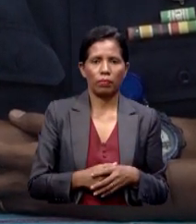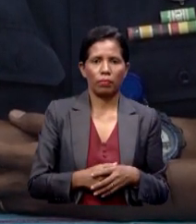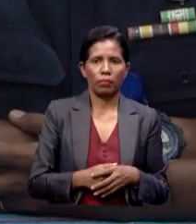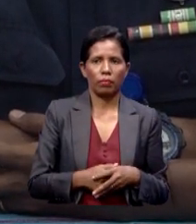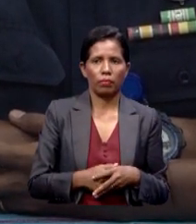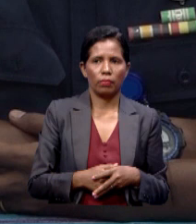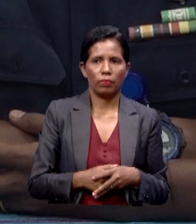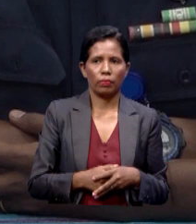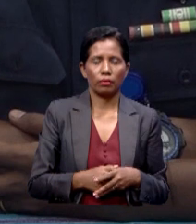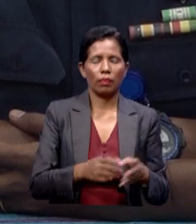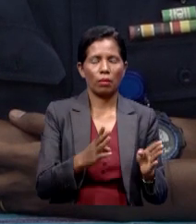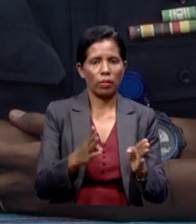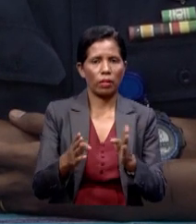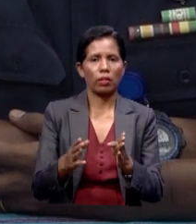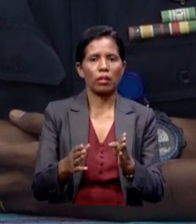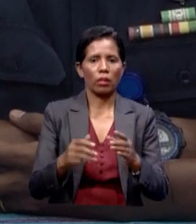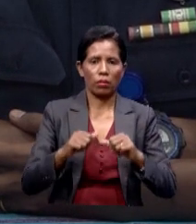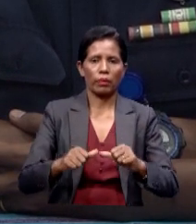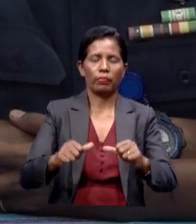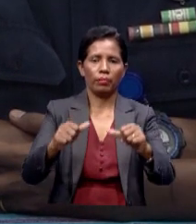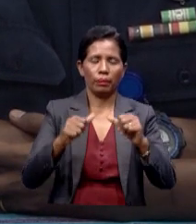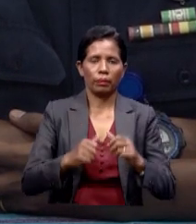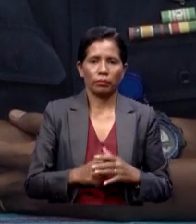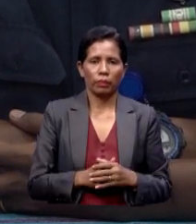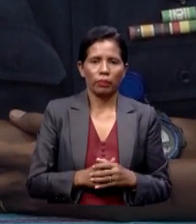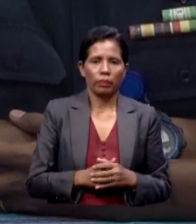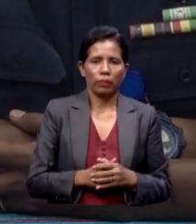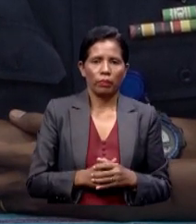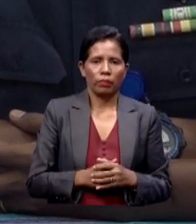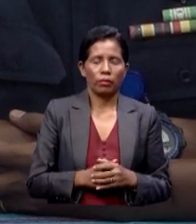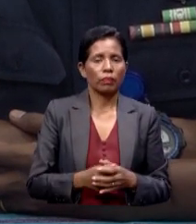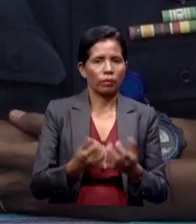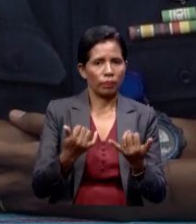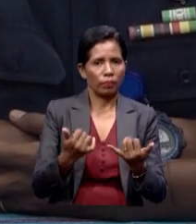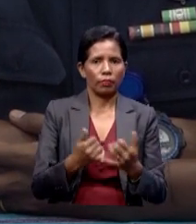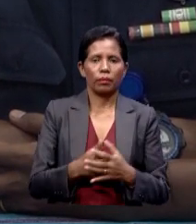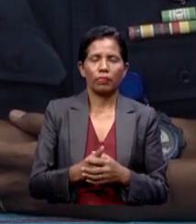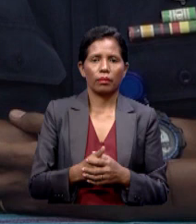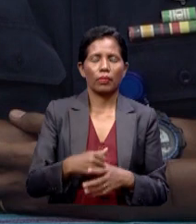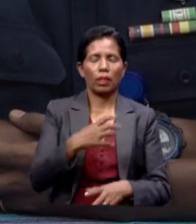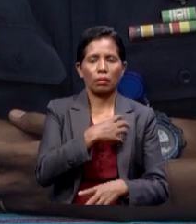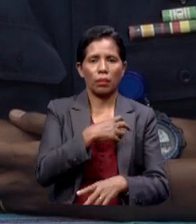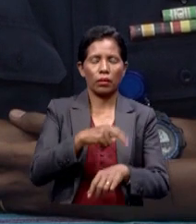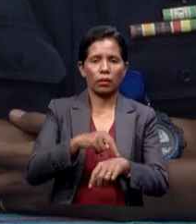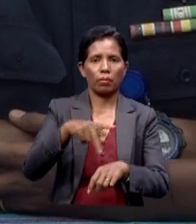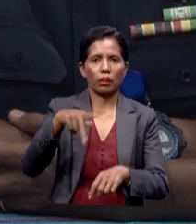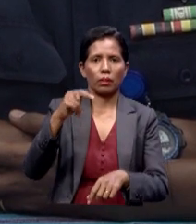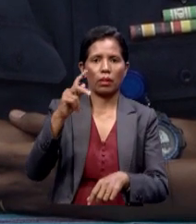me processo lá ela e agora já Polícia Nacional Timor Leste